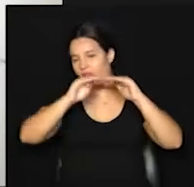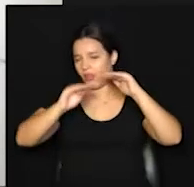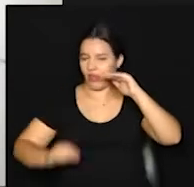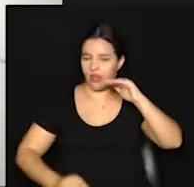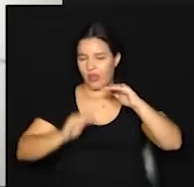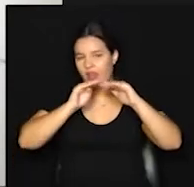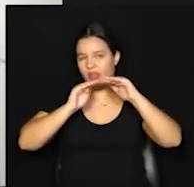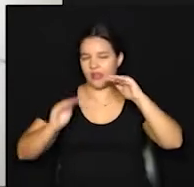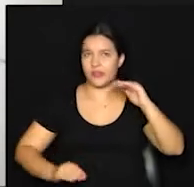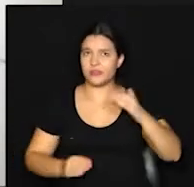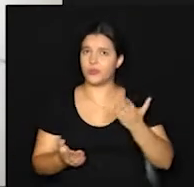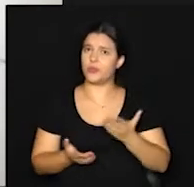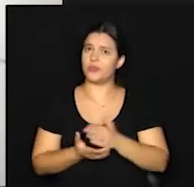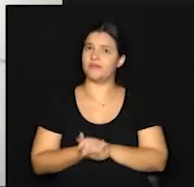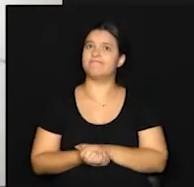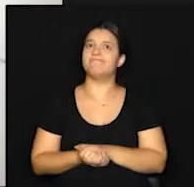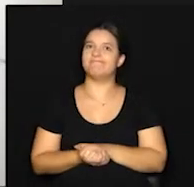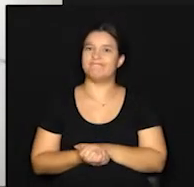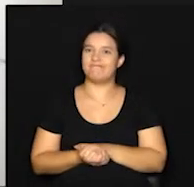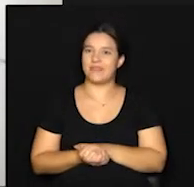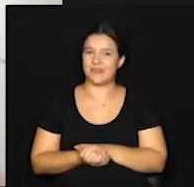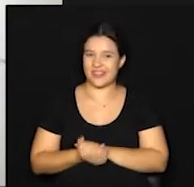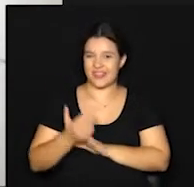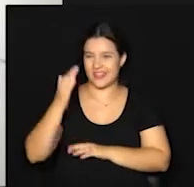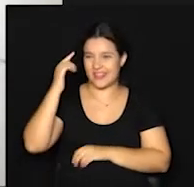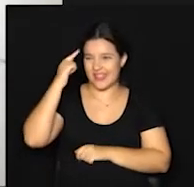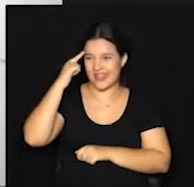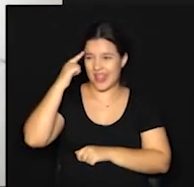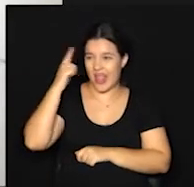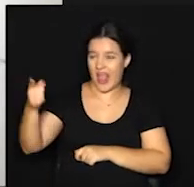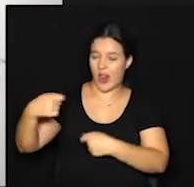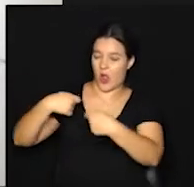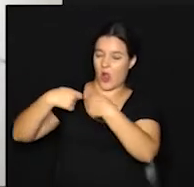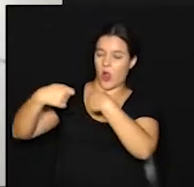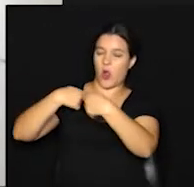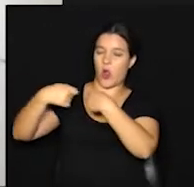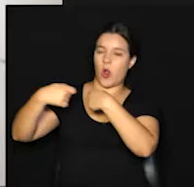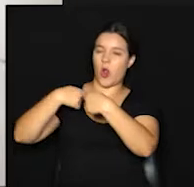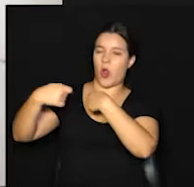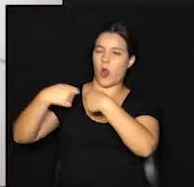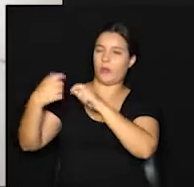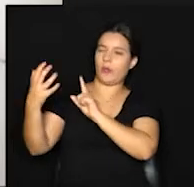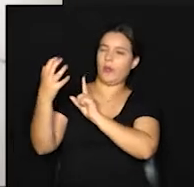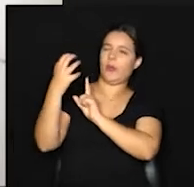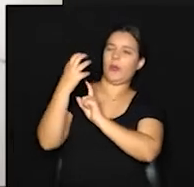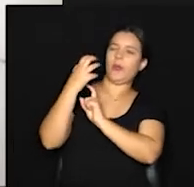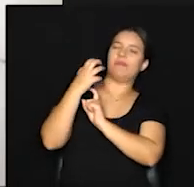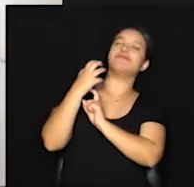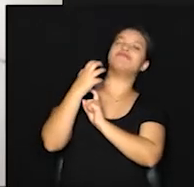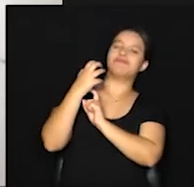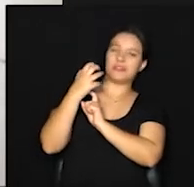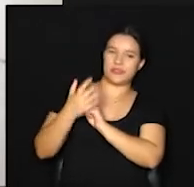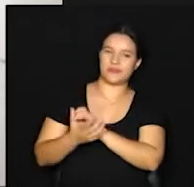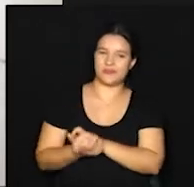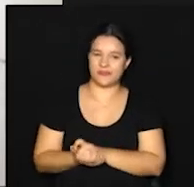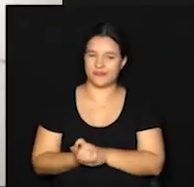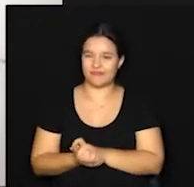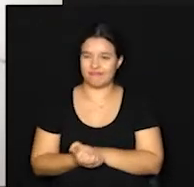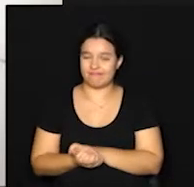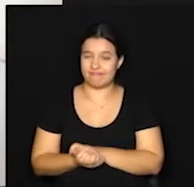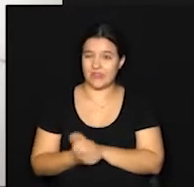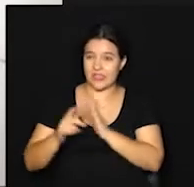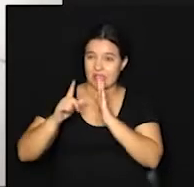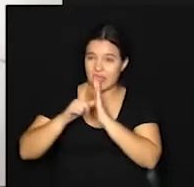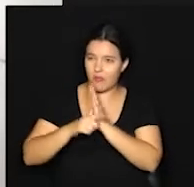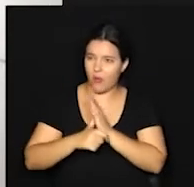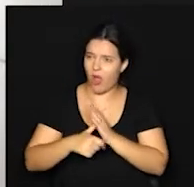né? Porque é uma forma da pessoa te controlar. Te dominar, né? De dominar. E aí, quando eu comecei a